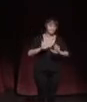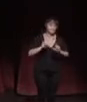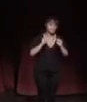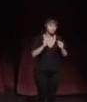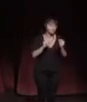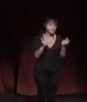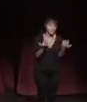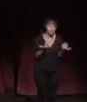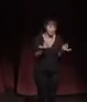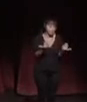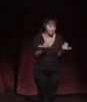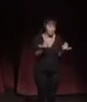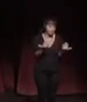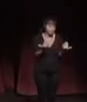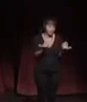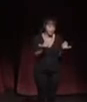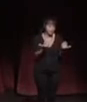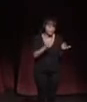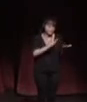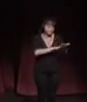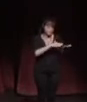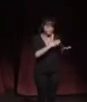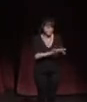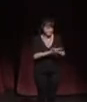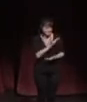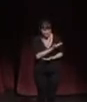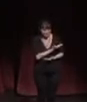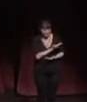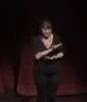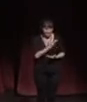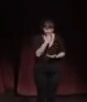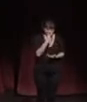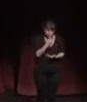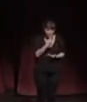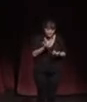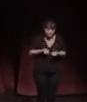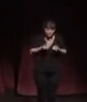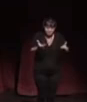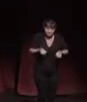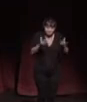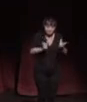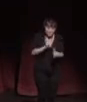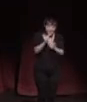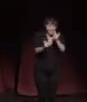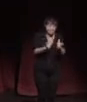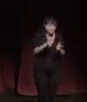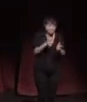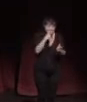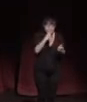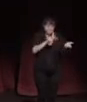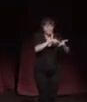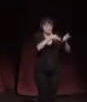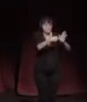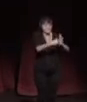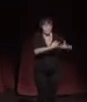as mãos da nossa maravilhosa tradutora deixando vivas as palavras dos bebês.